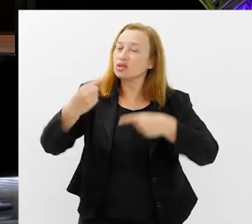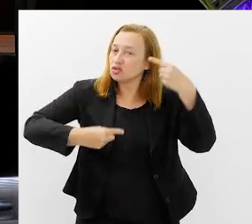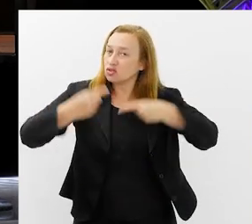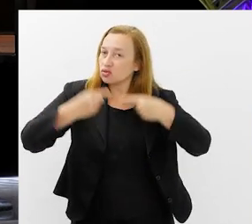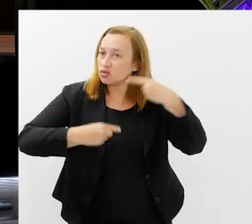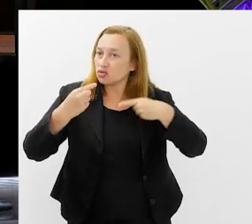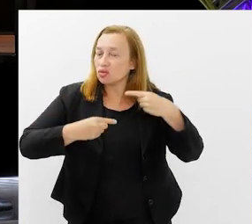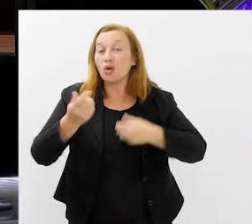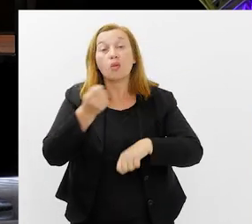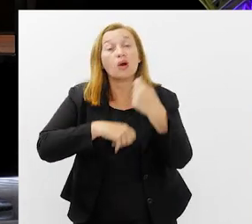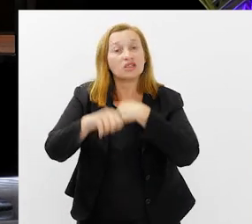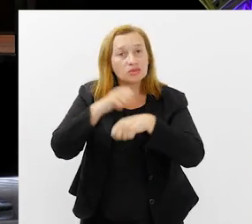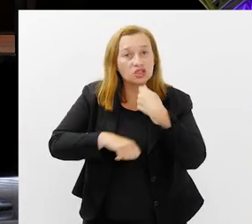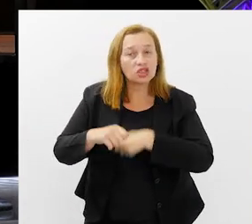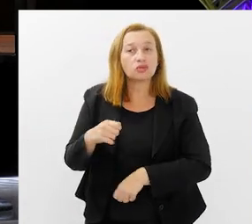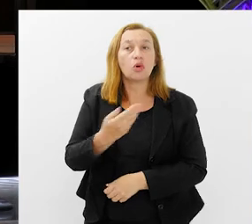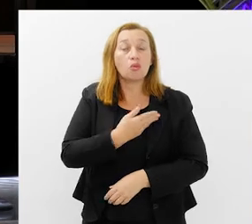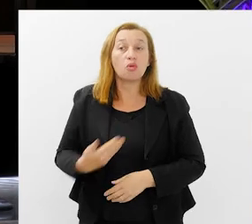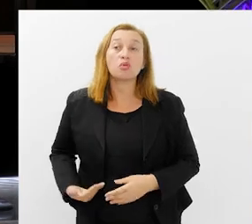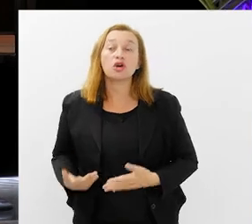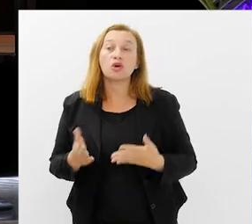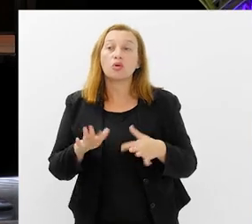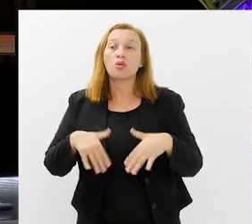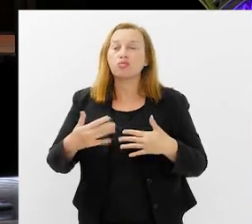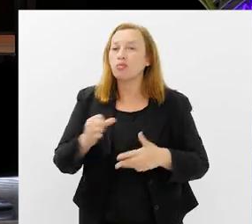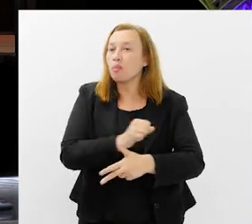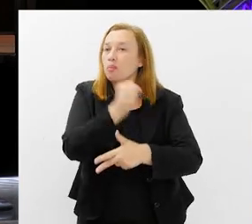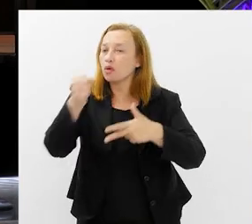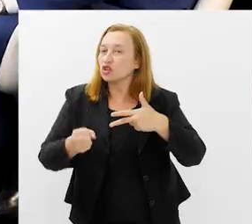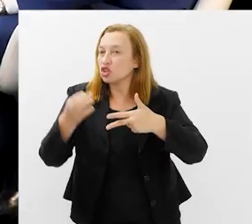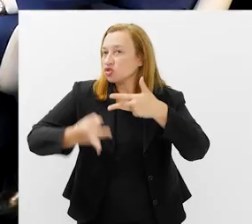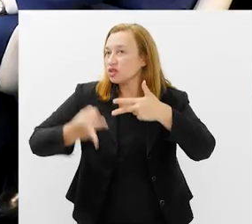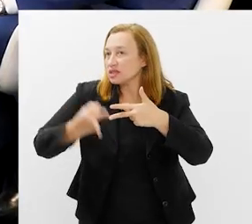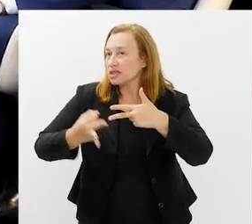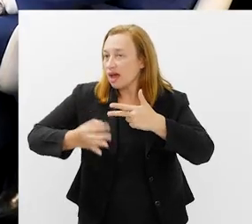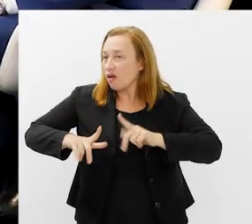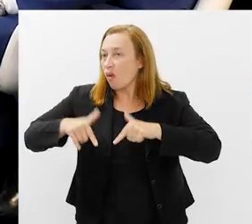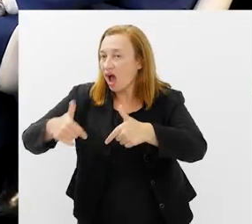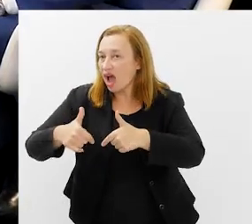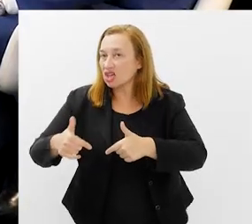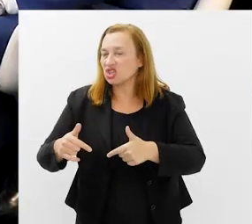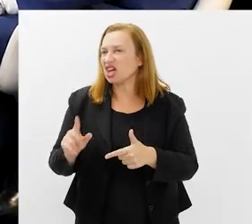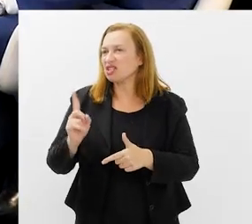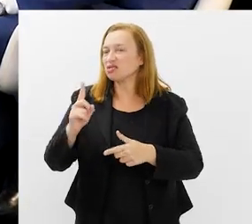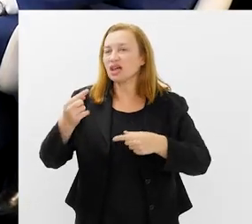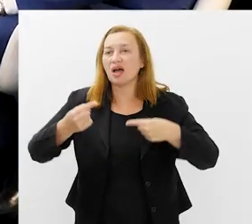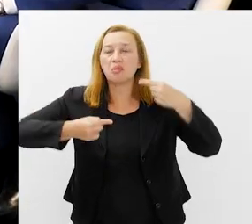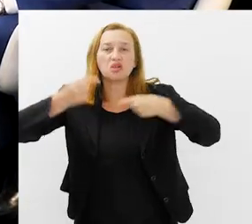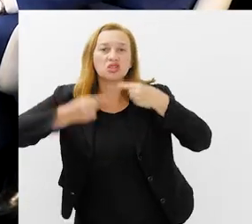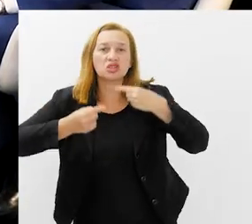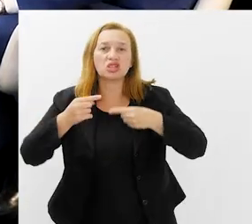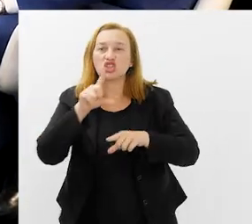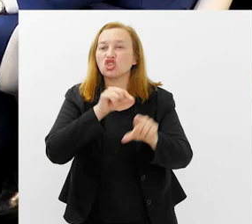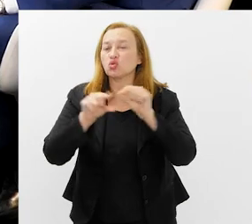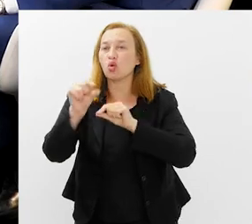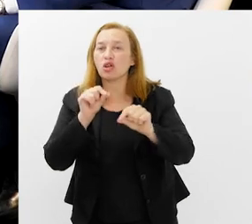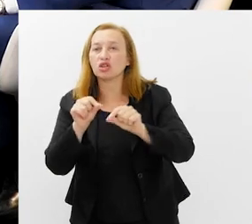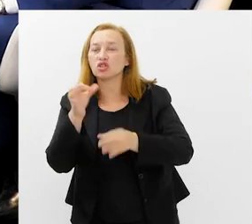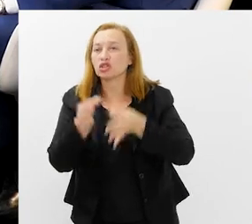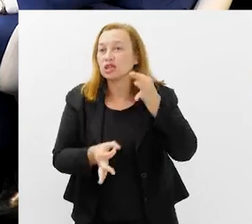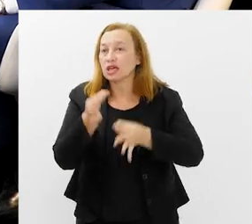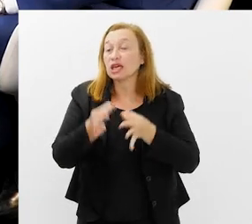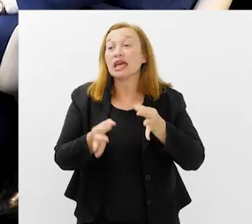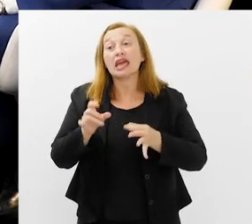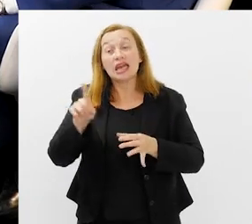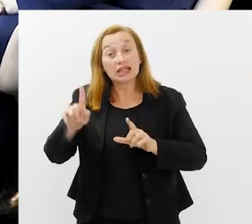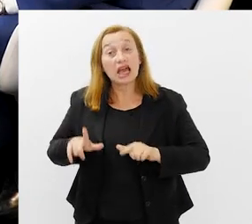assim, no dia a dia do administrador público, Então, quando o Poder Judiciário intervém, ele não está politizando decisões judiciais, ele